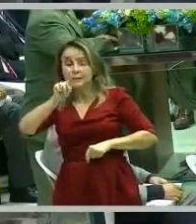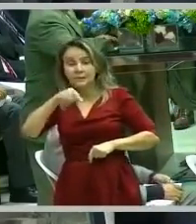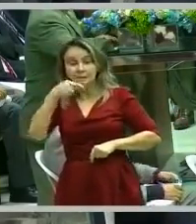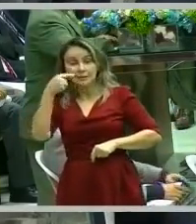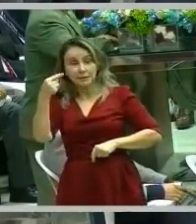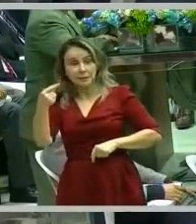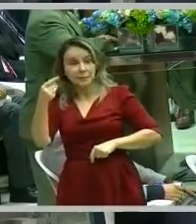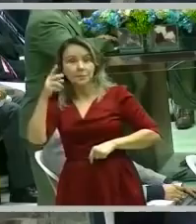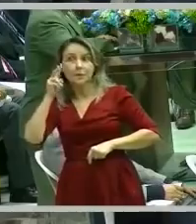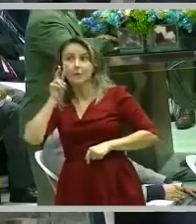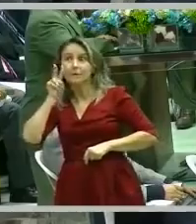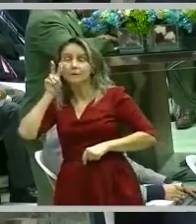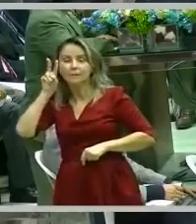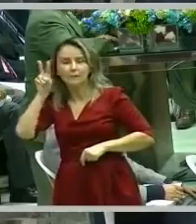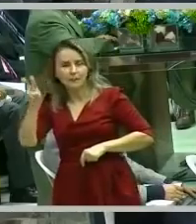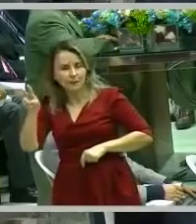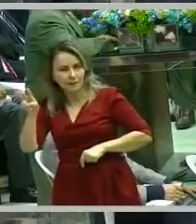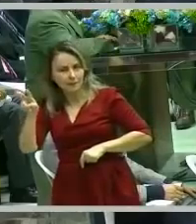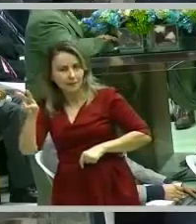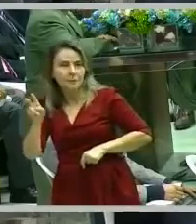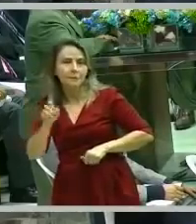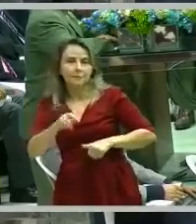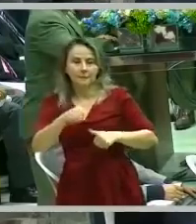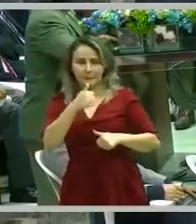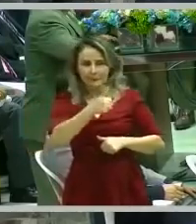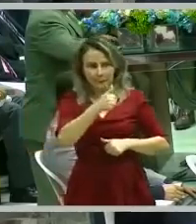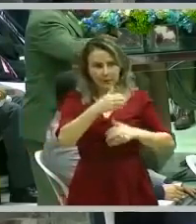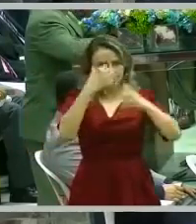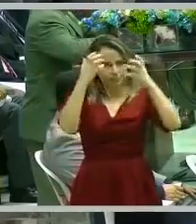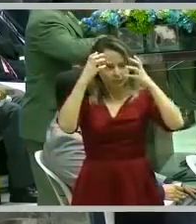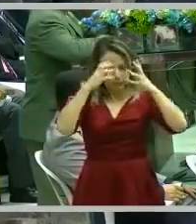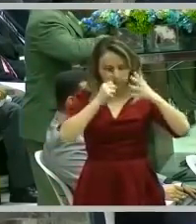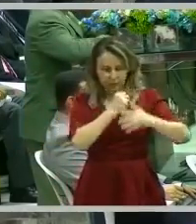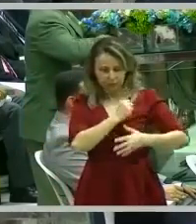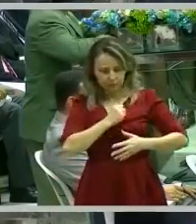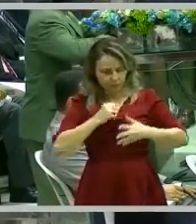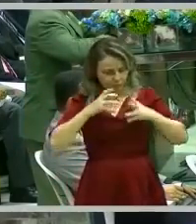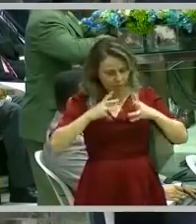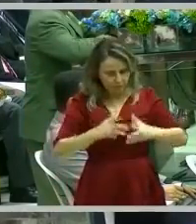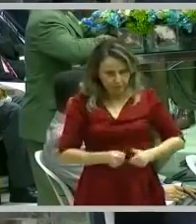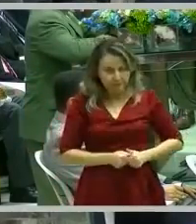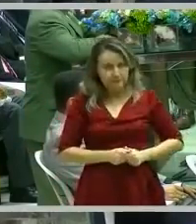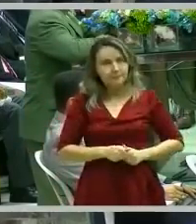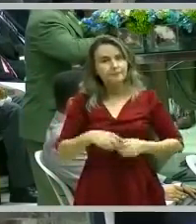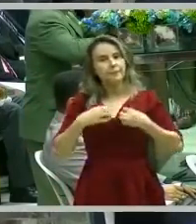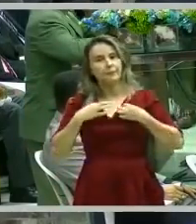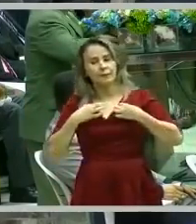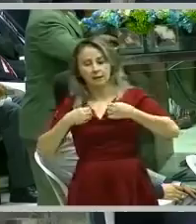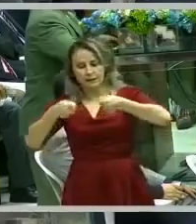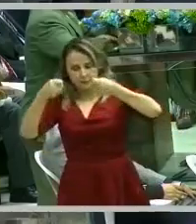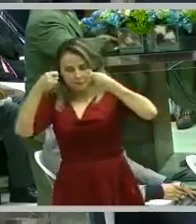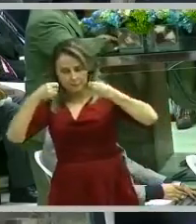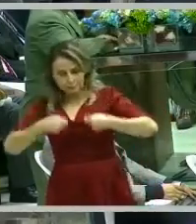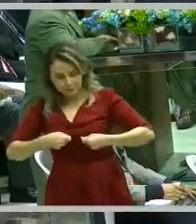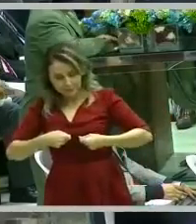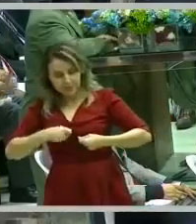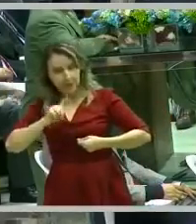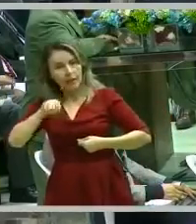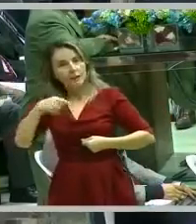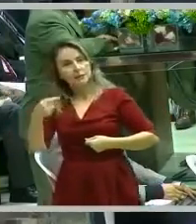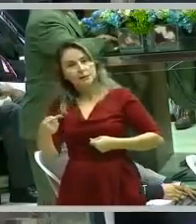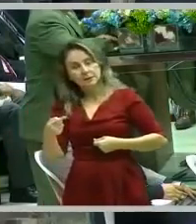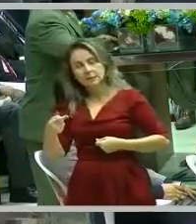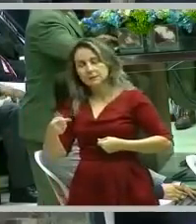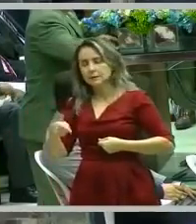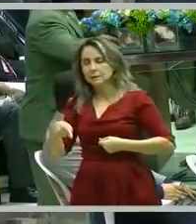eram lavados, depois que eles eram vestidos de uma túnica de linho, então, agora, eles baixavam a cabeça, eles iam à porta